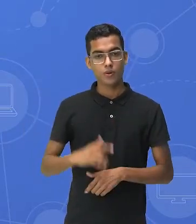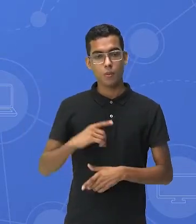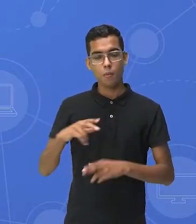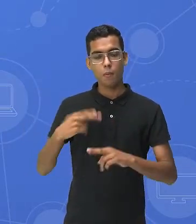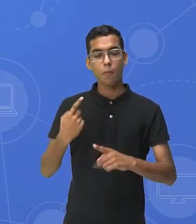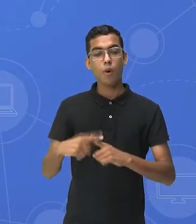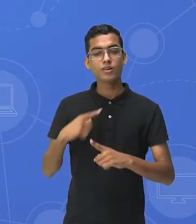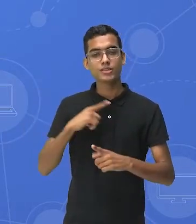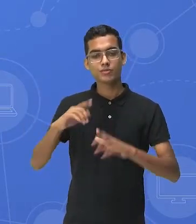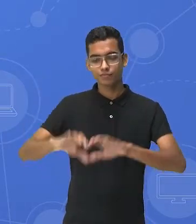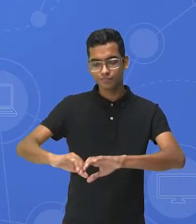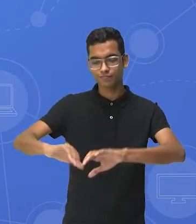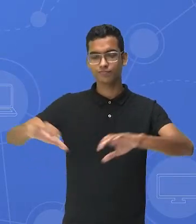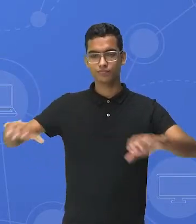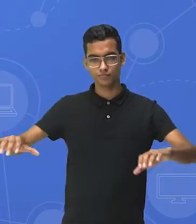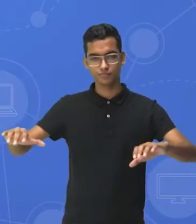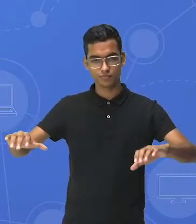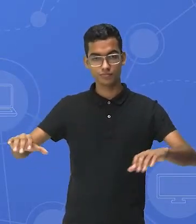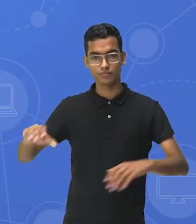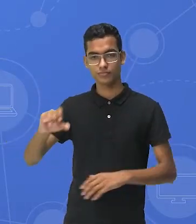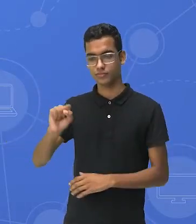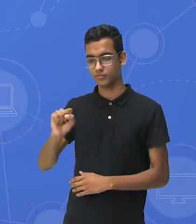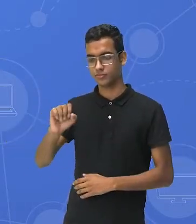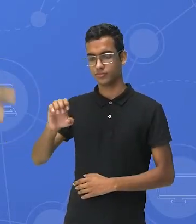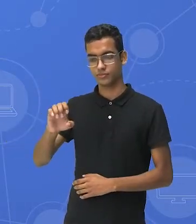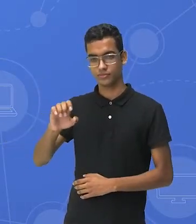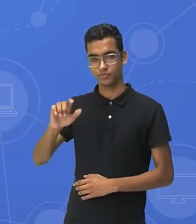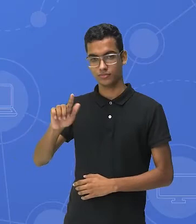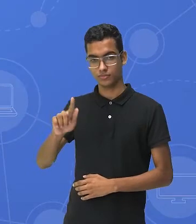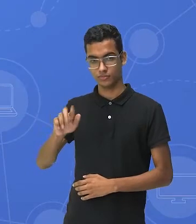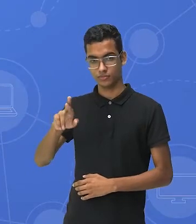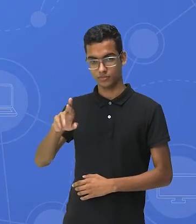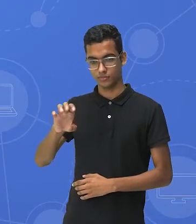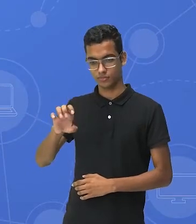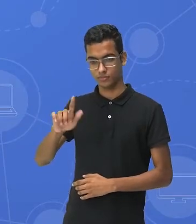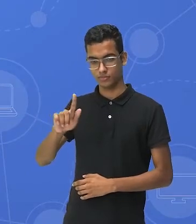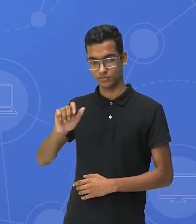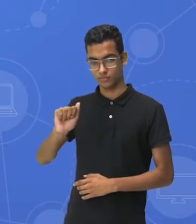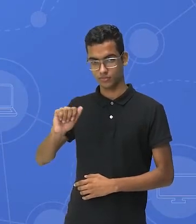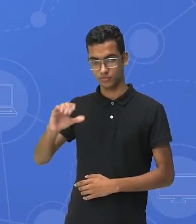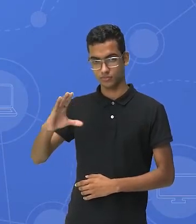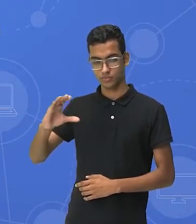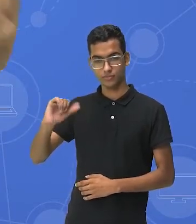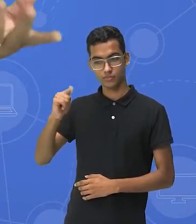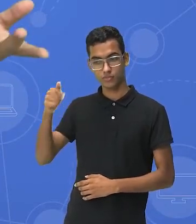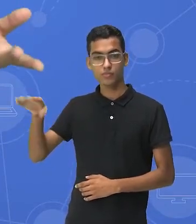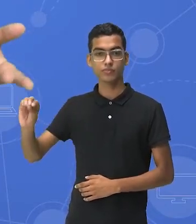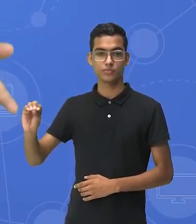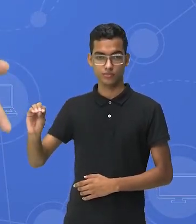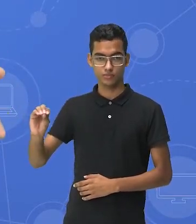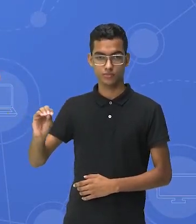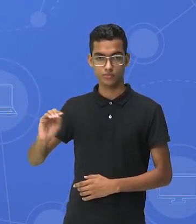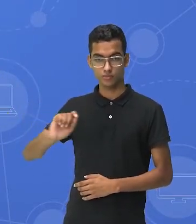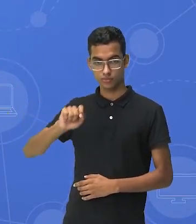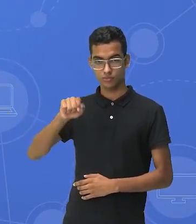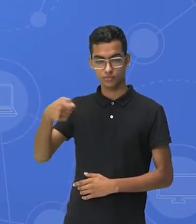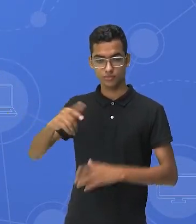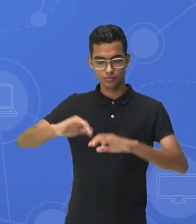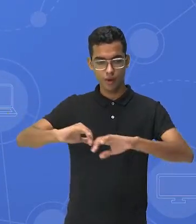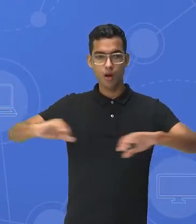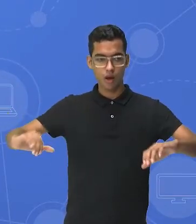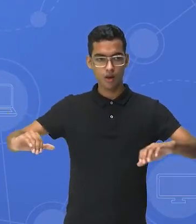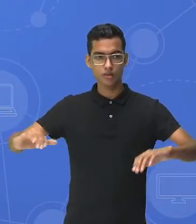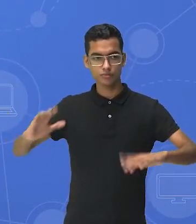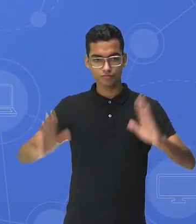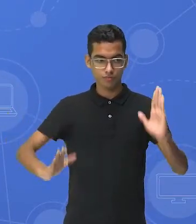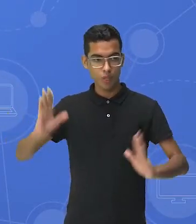segregação, onde as pessoas brancas não poderiam se misturar com as pessoas negras, não podiam falar, tinham que usar lugares diferentes, onde já